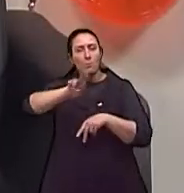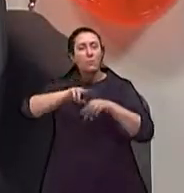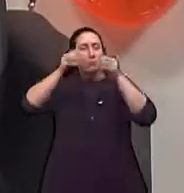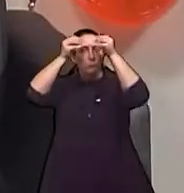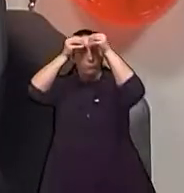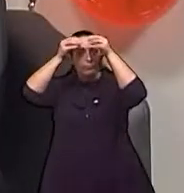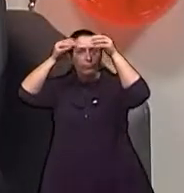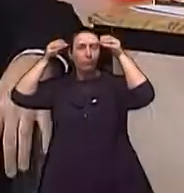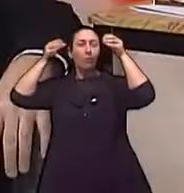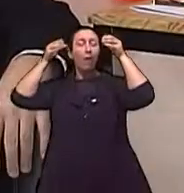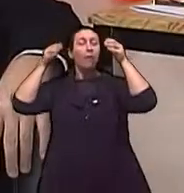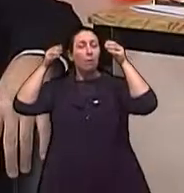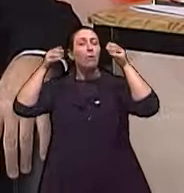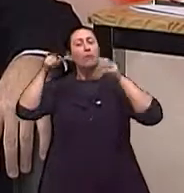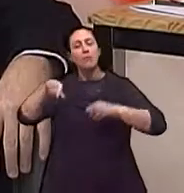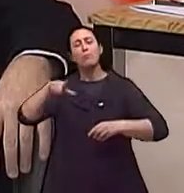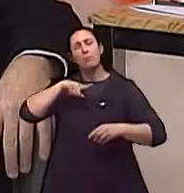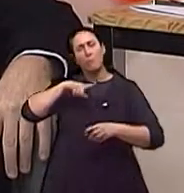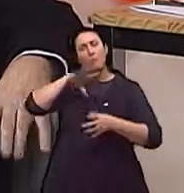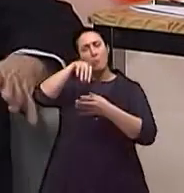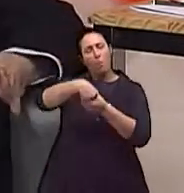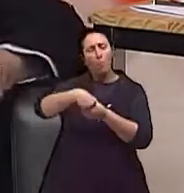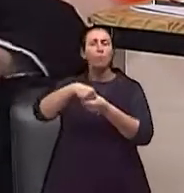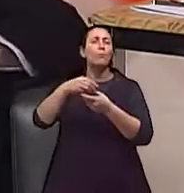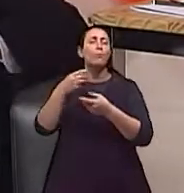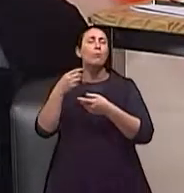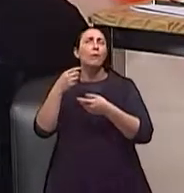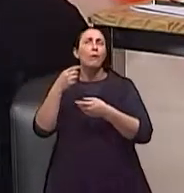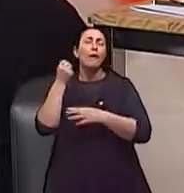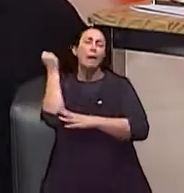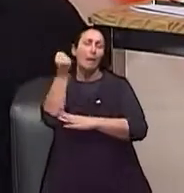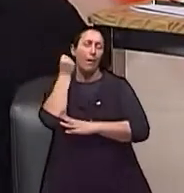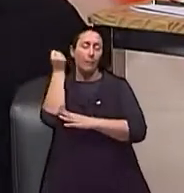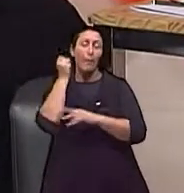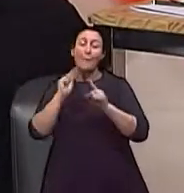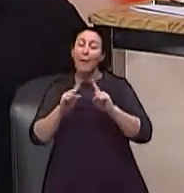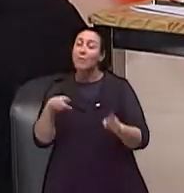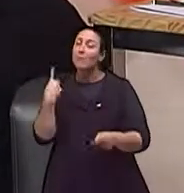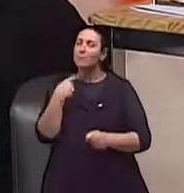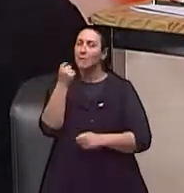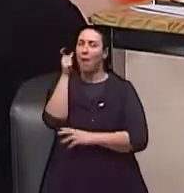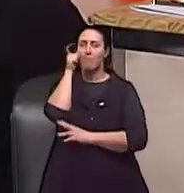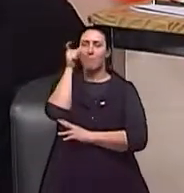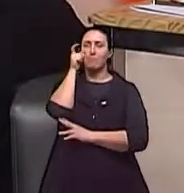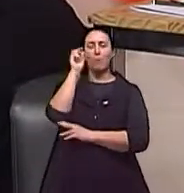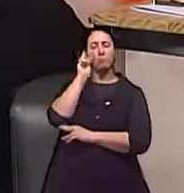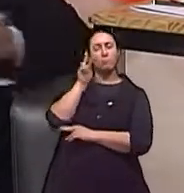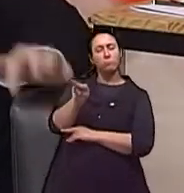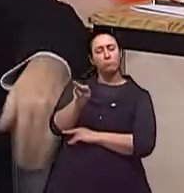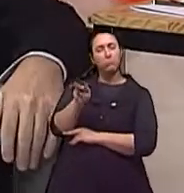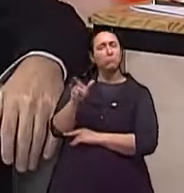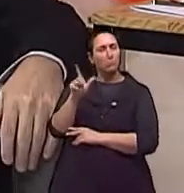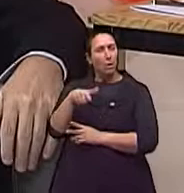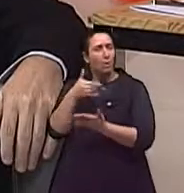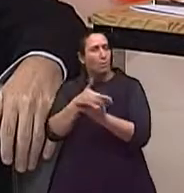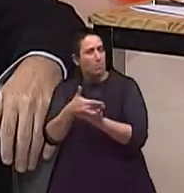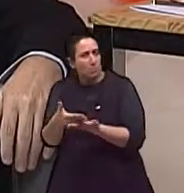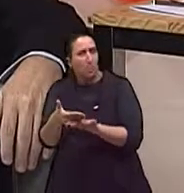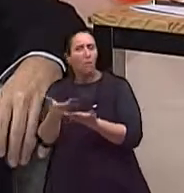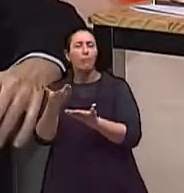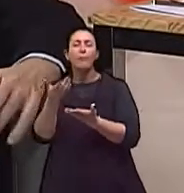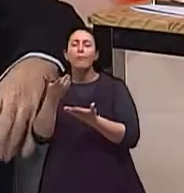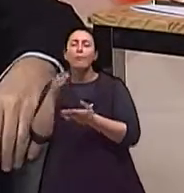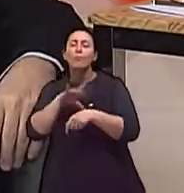retardar o início dos quadros mais graves agora para isso nós temos que est atentos aos sintomas iniciais da doença